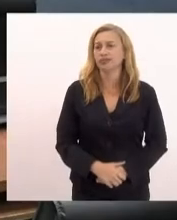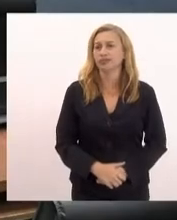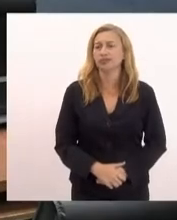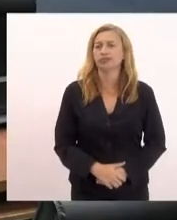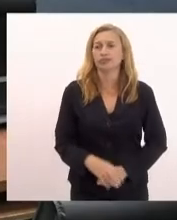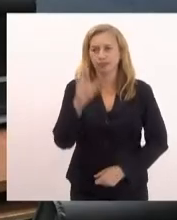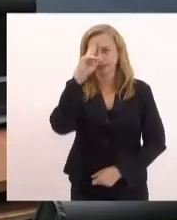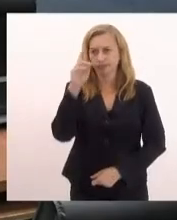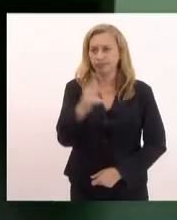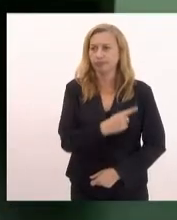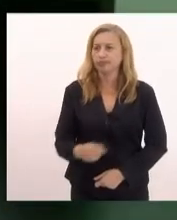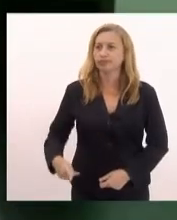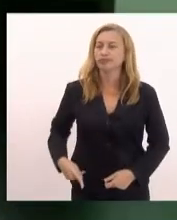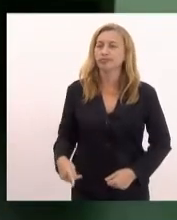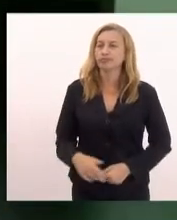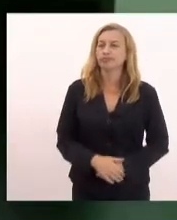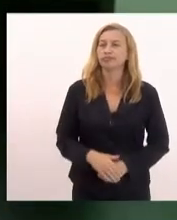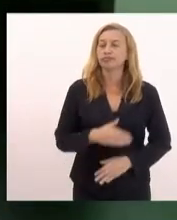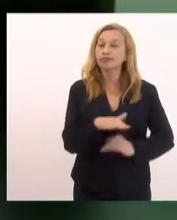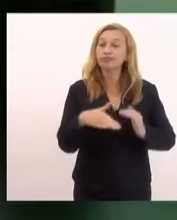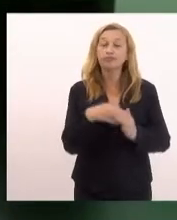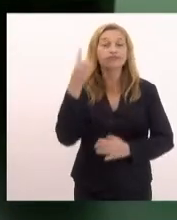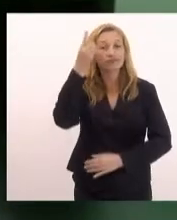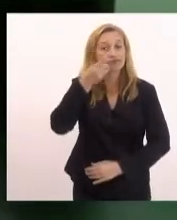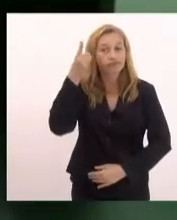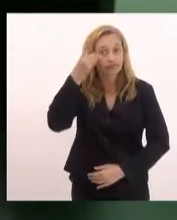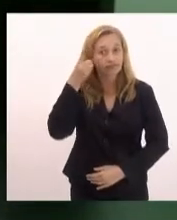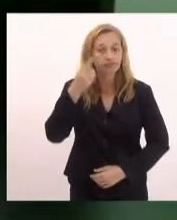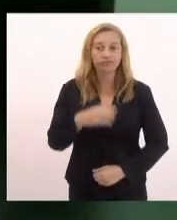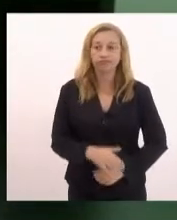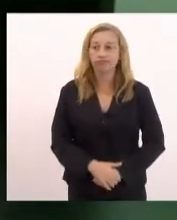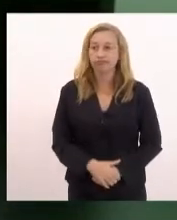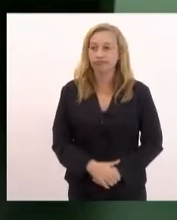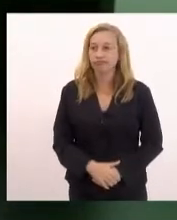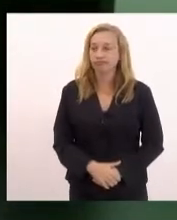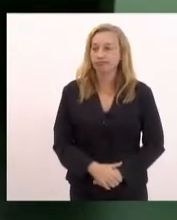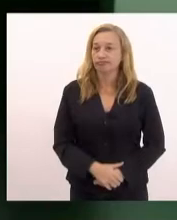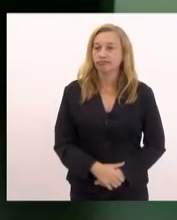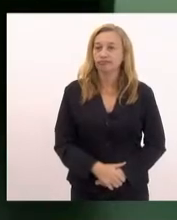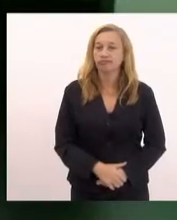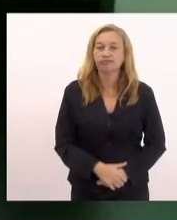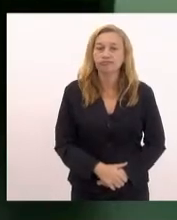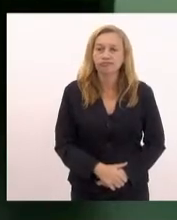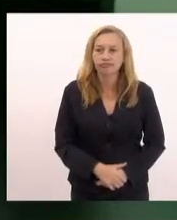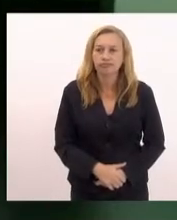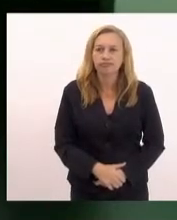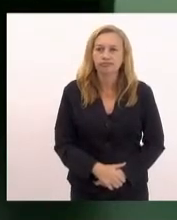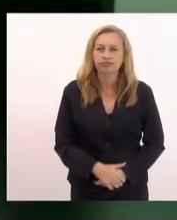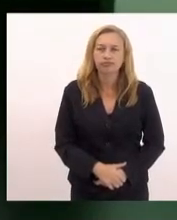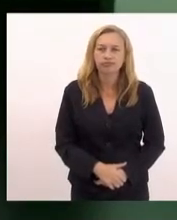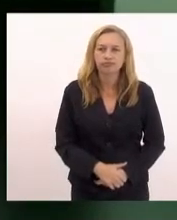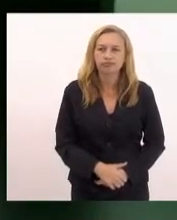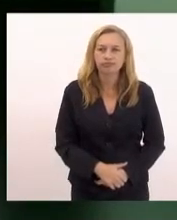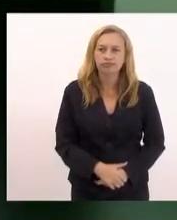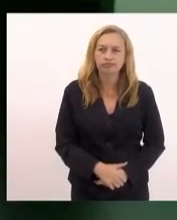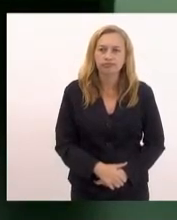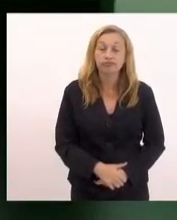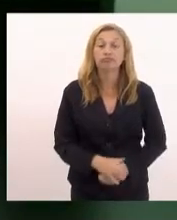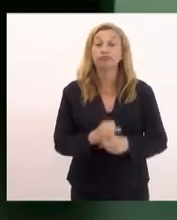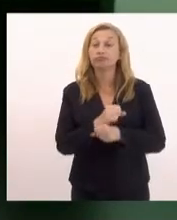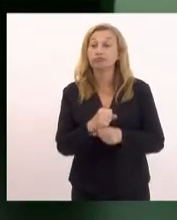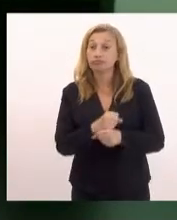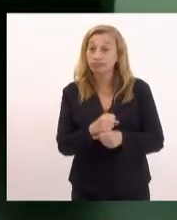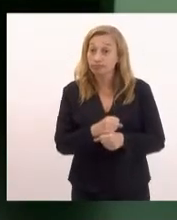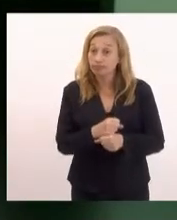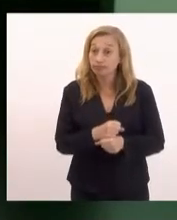Senhor presidente, senhoras deputadas, senhores deputados, nesse retorno a esse ano